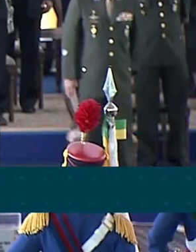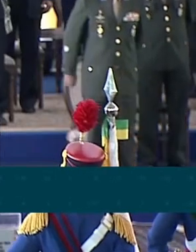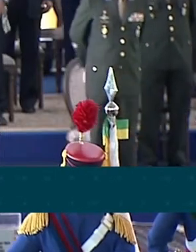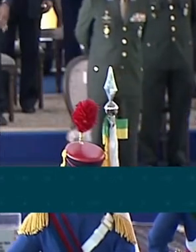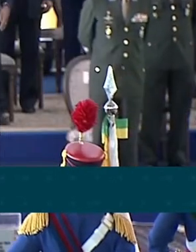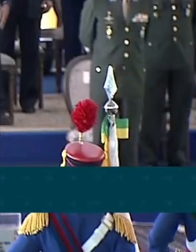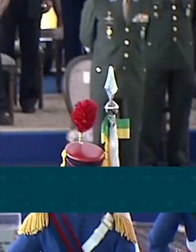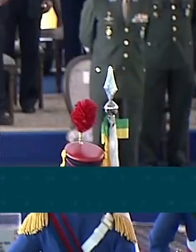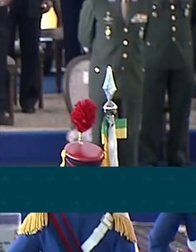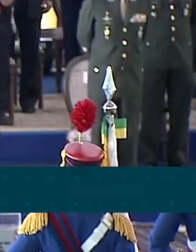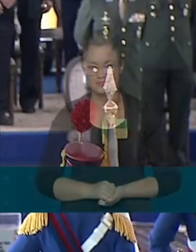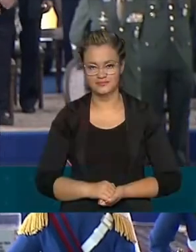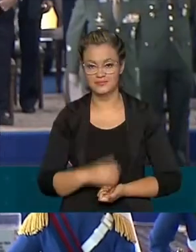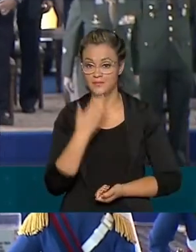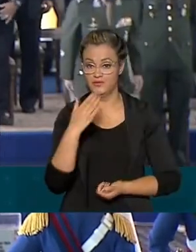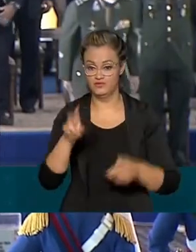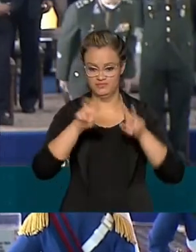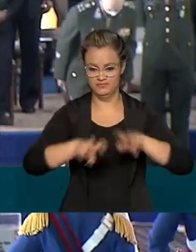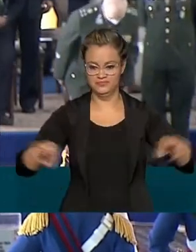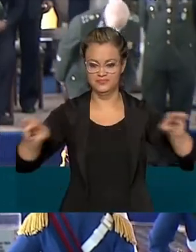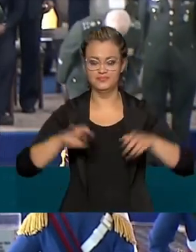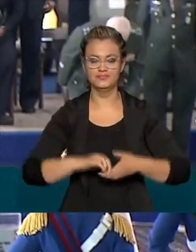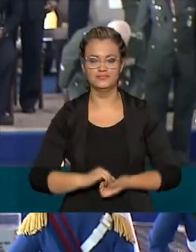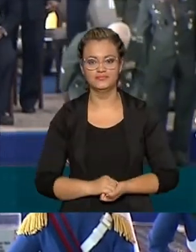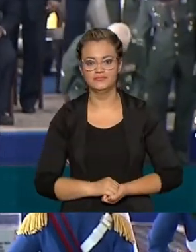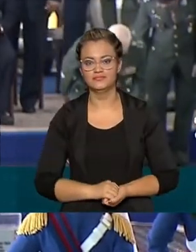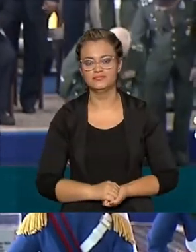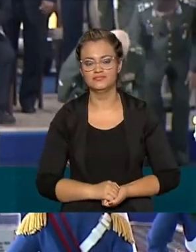Convidamos todos a ocuparem seus assentos.